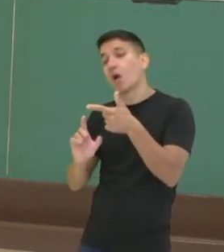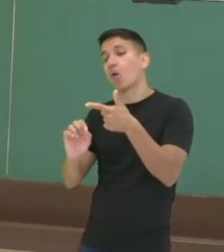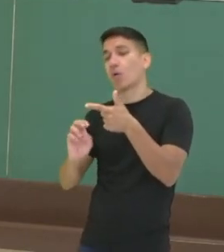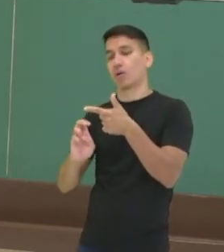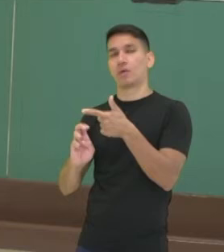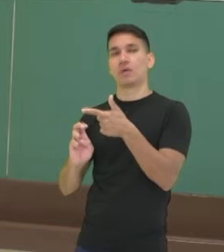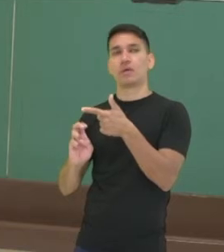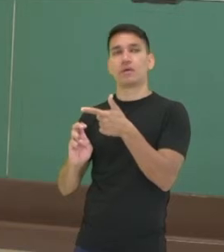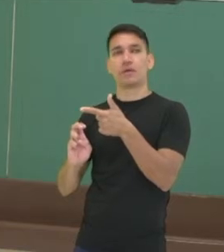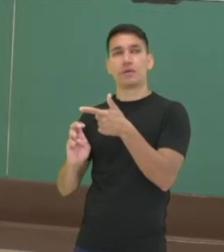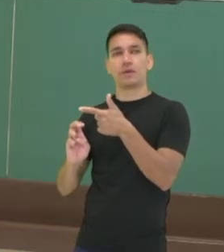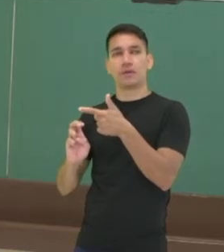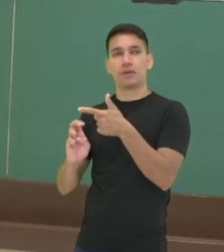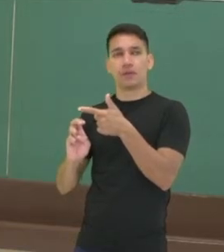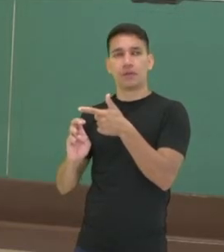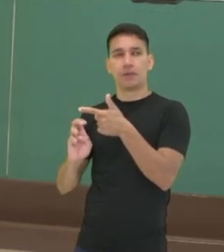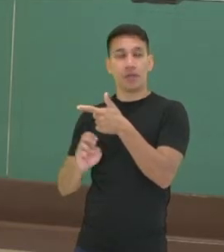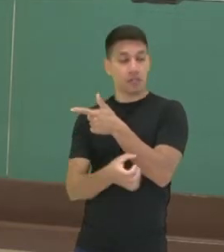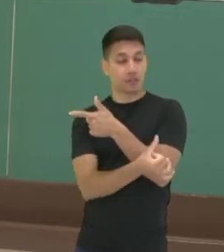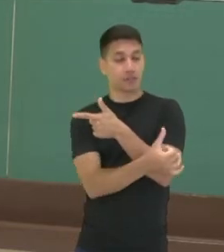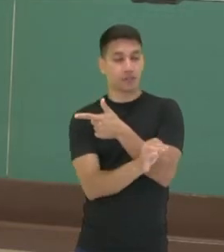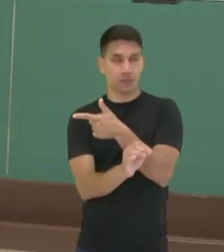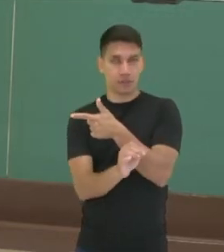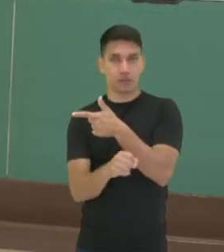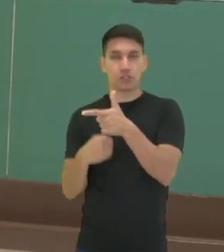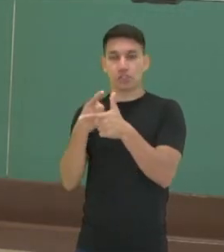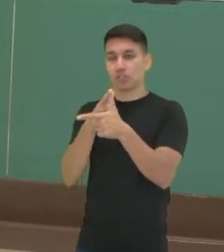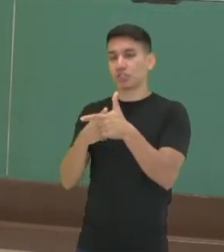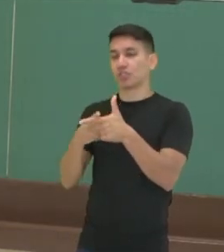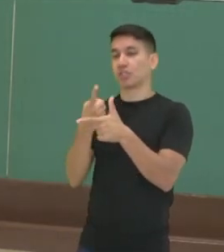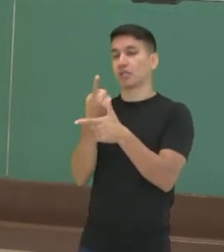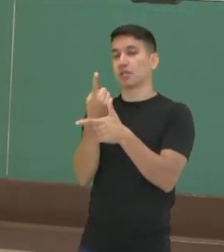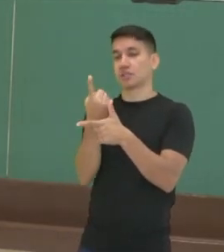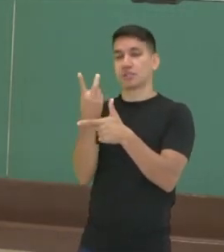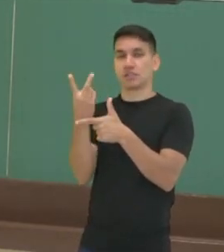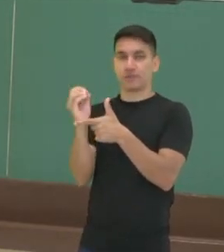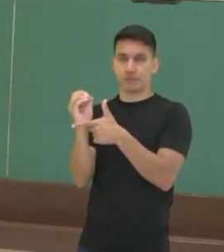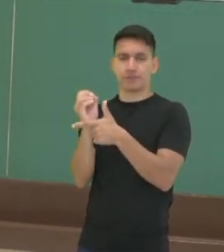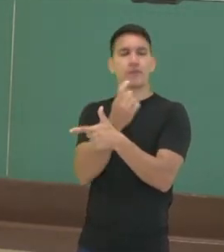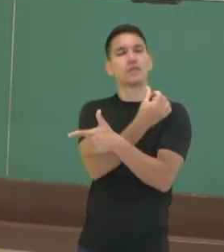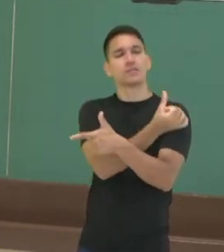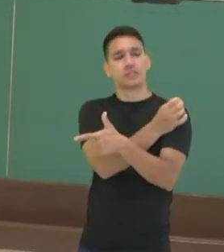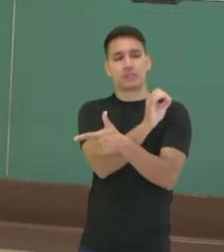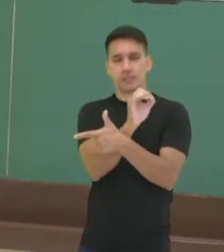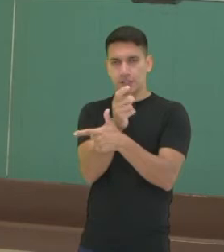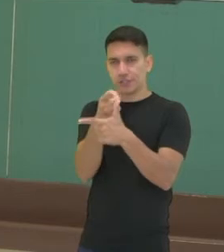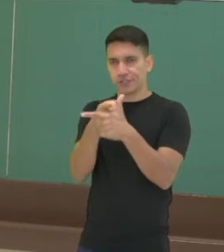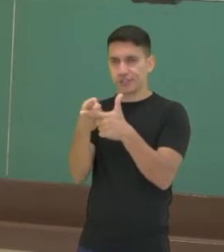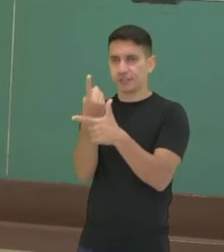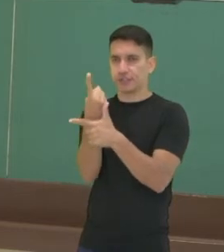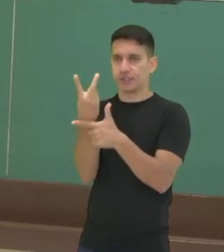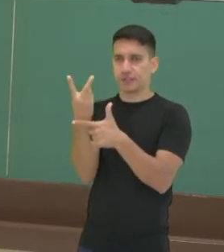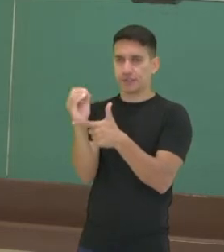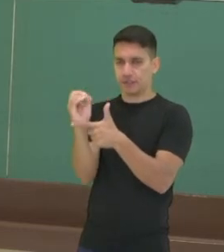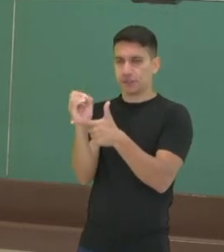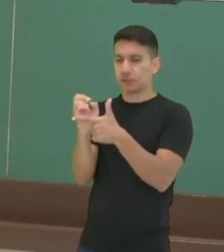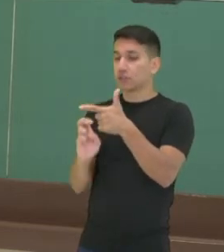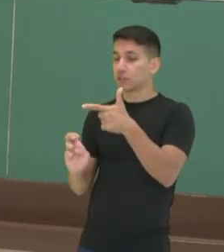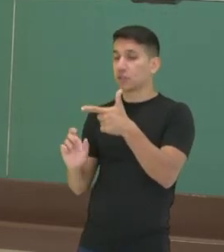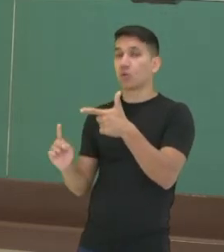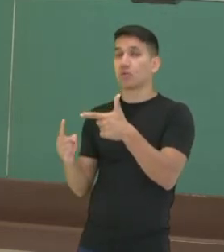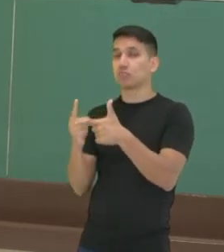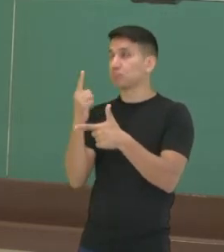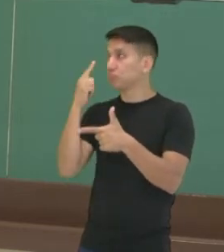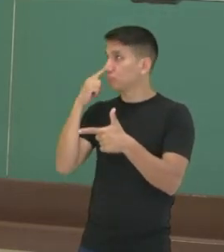tenho 600 ali, né? Olha só, divididos lá por 120. Aí você vai lá, multiplica por 5 e vai dar